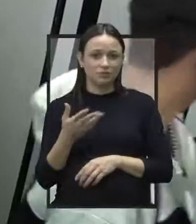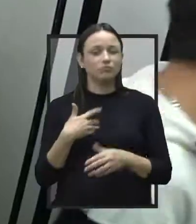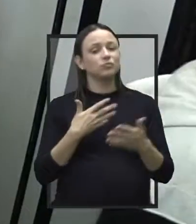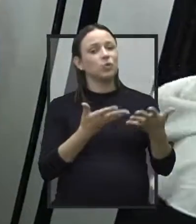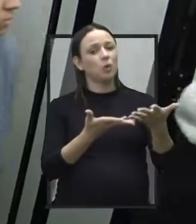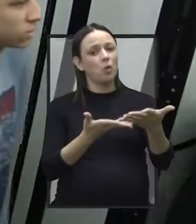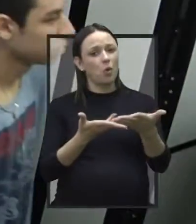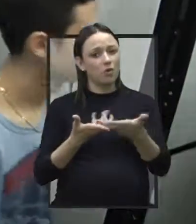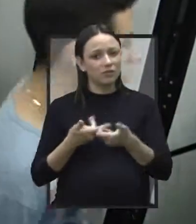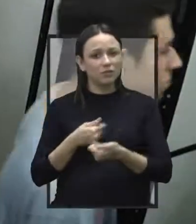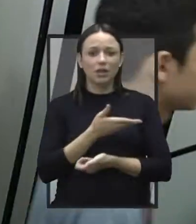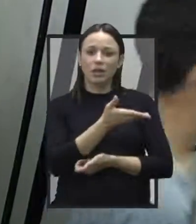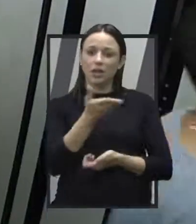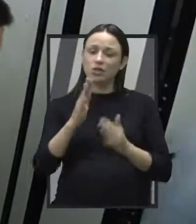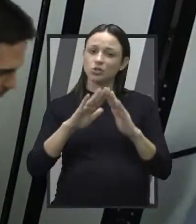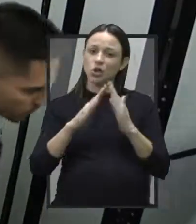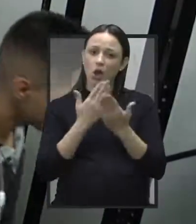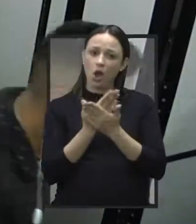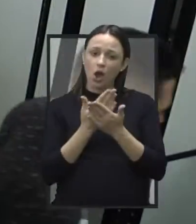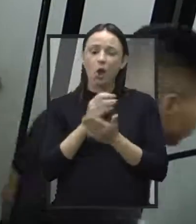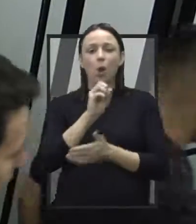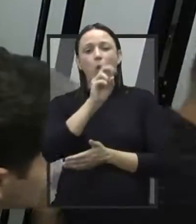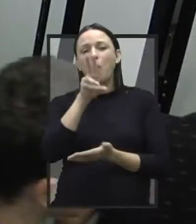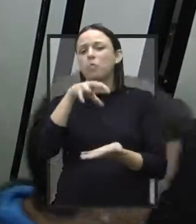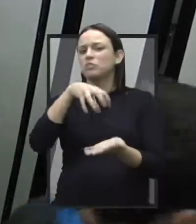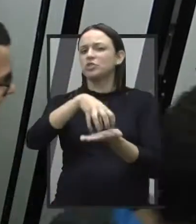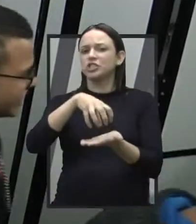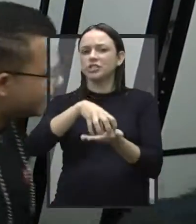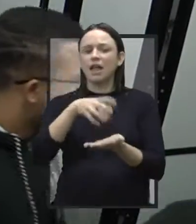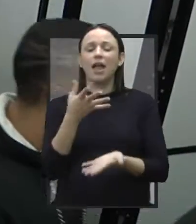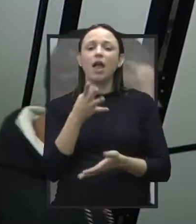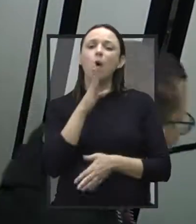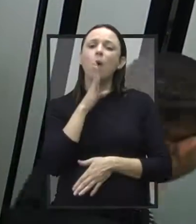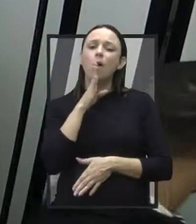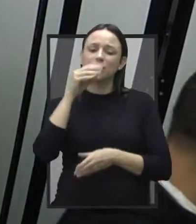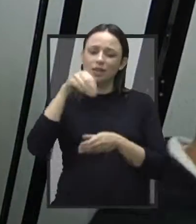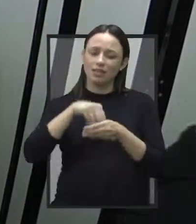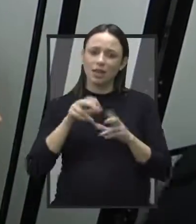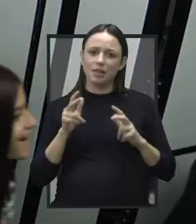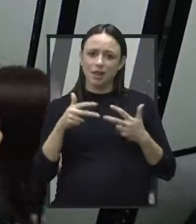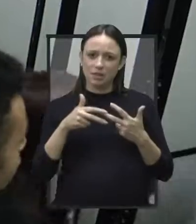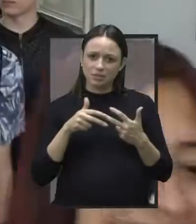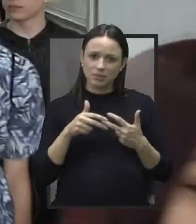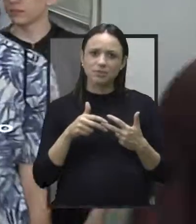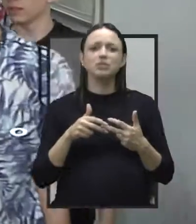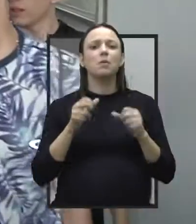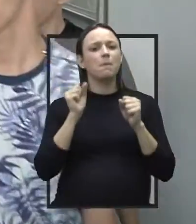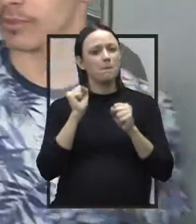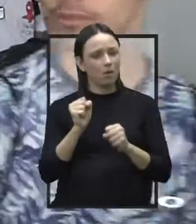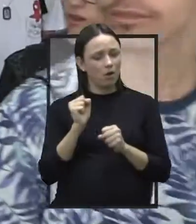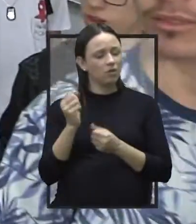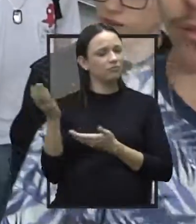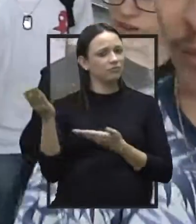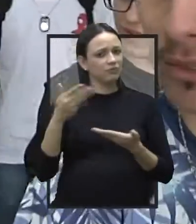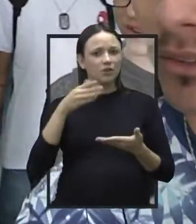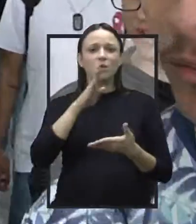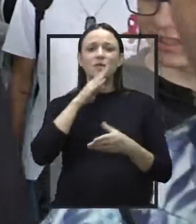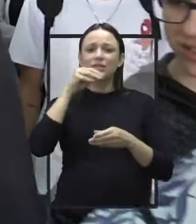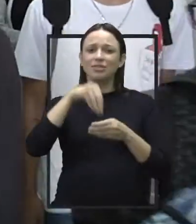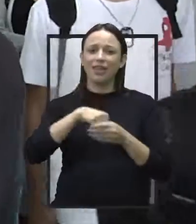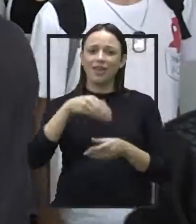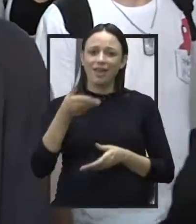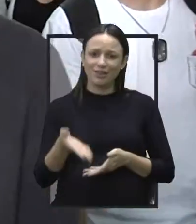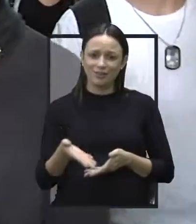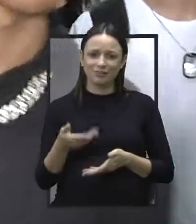as escolas, as entidades que queiram conhecer a Câmara, o funcionamento, vir aqui conhecer aqui dentro das instalações da